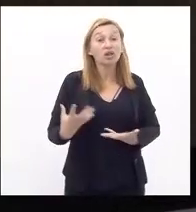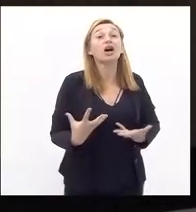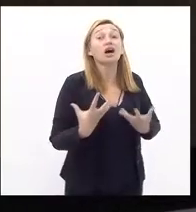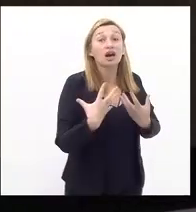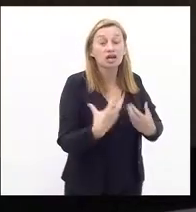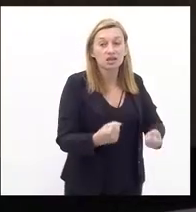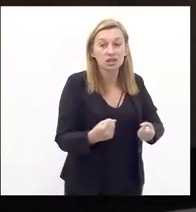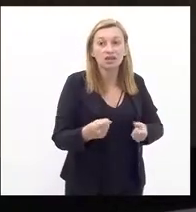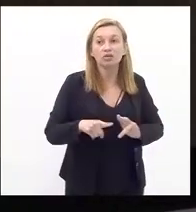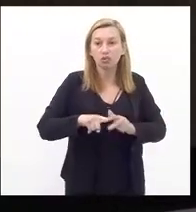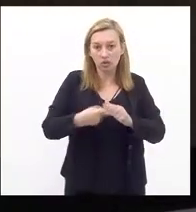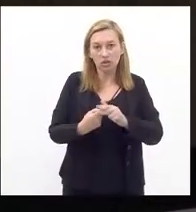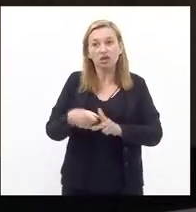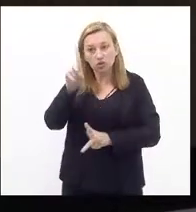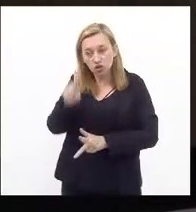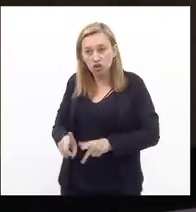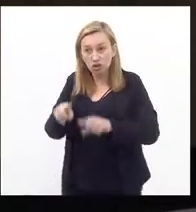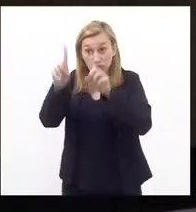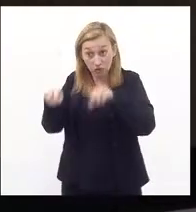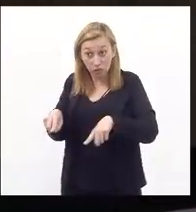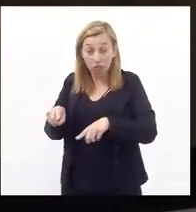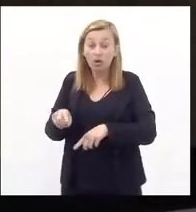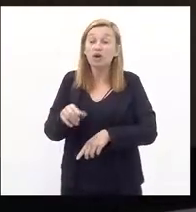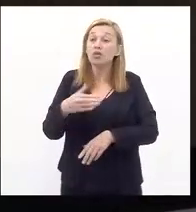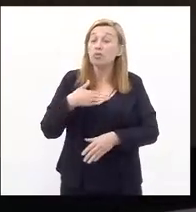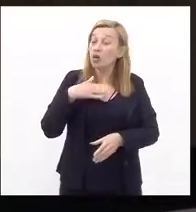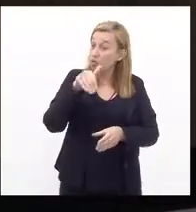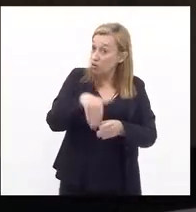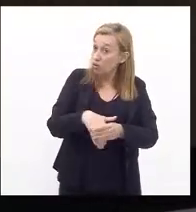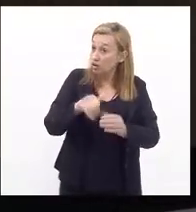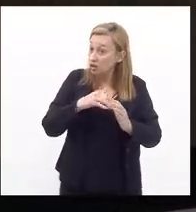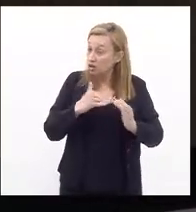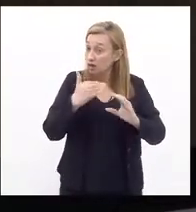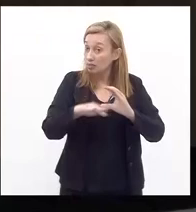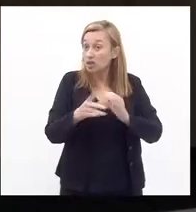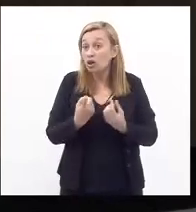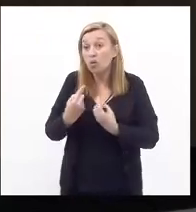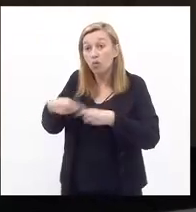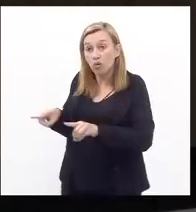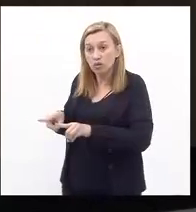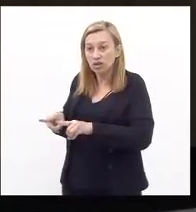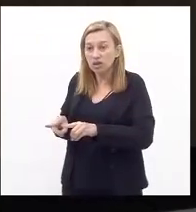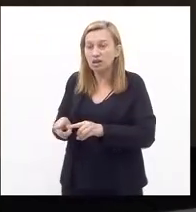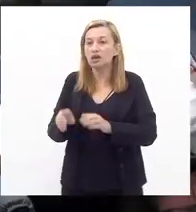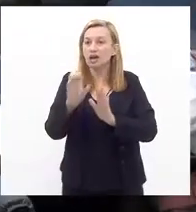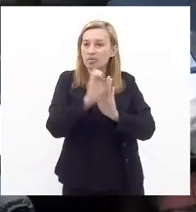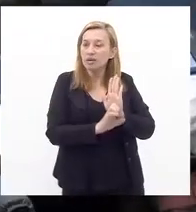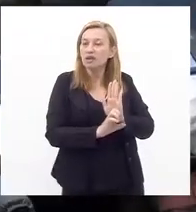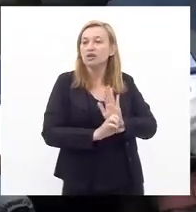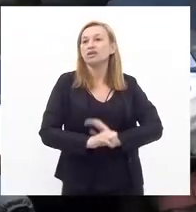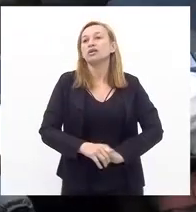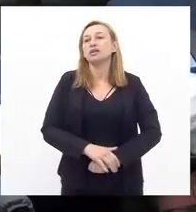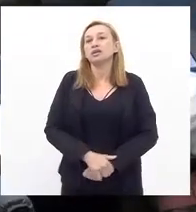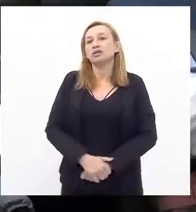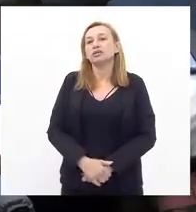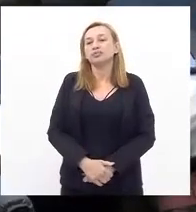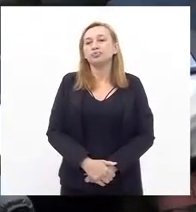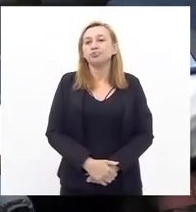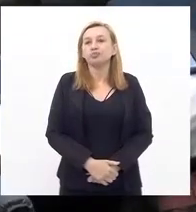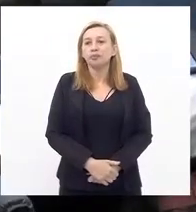da manutenção dos direitos dos Servidores no meu voto meu internet é contrário ao destaque